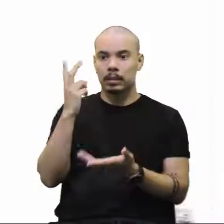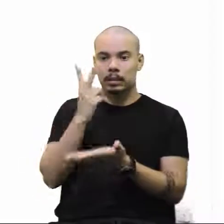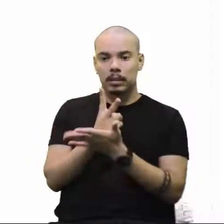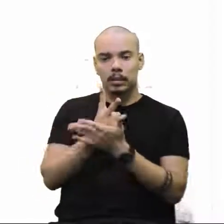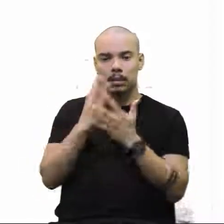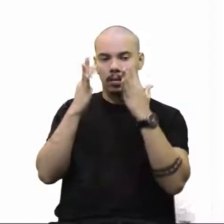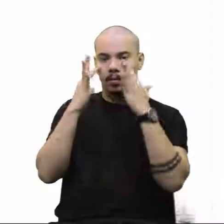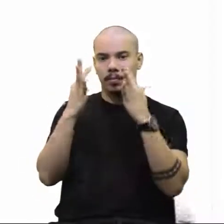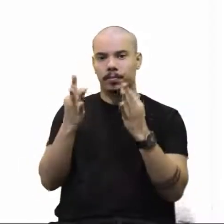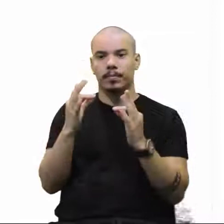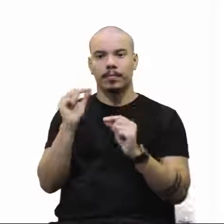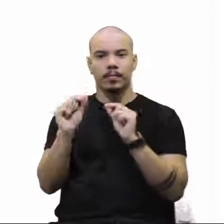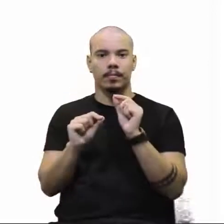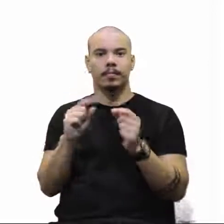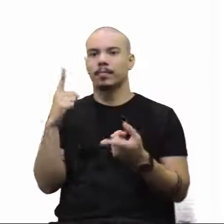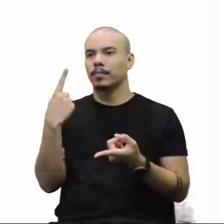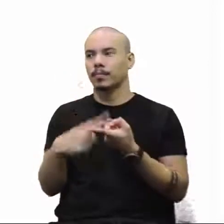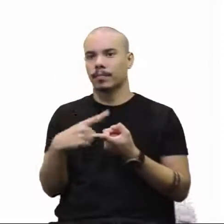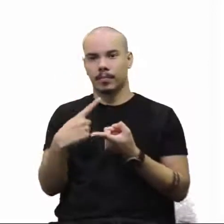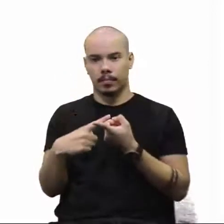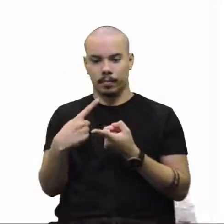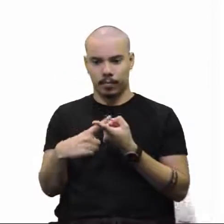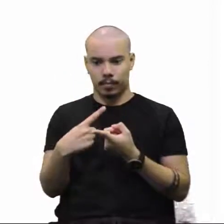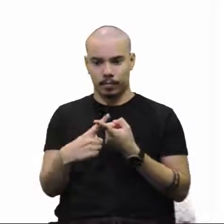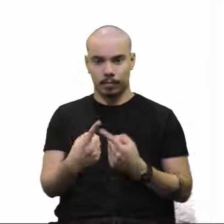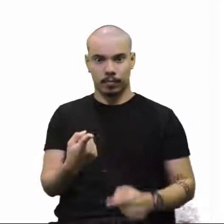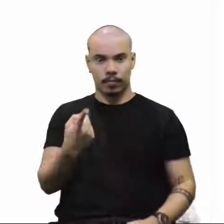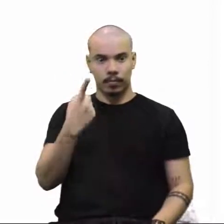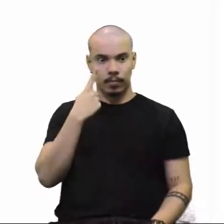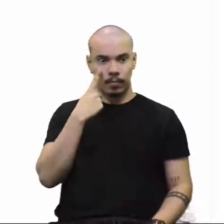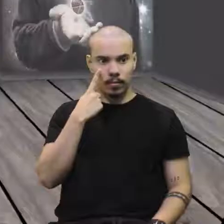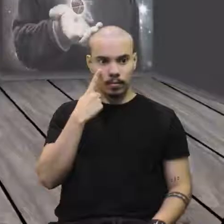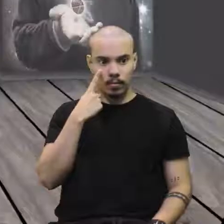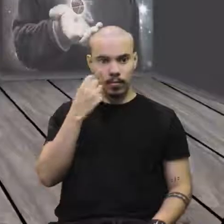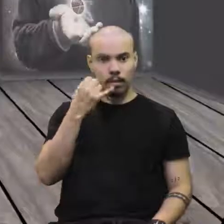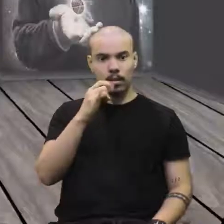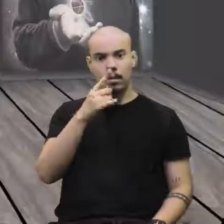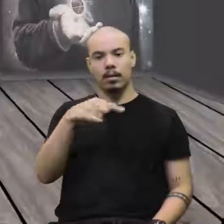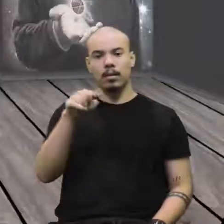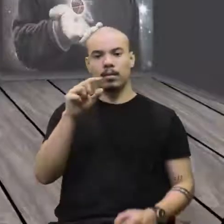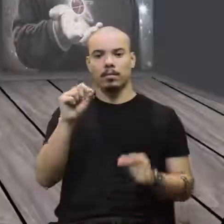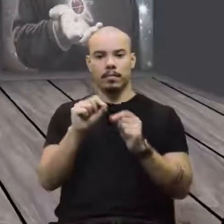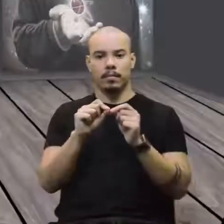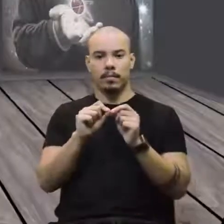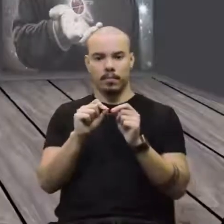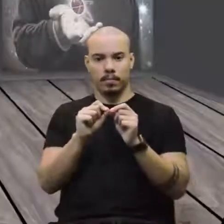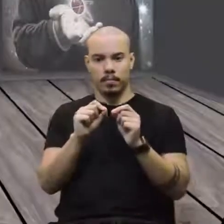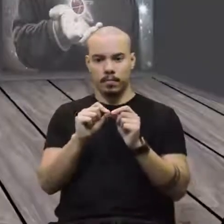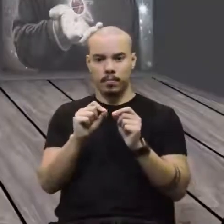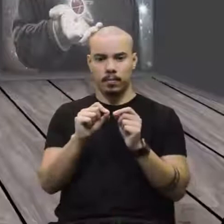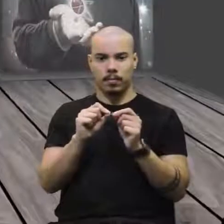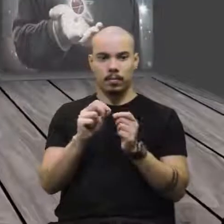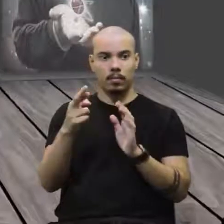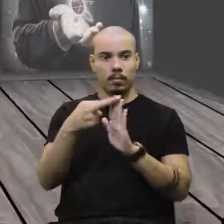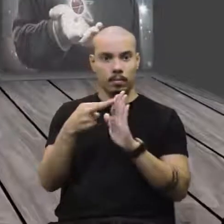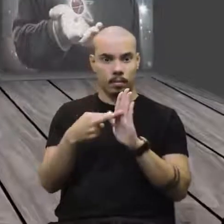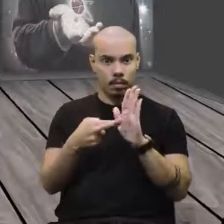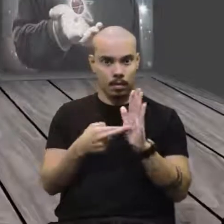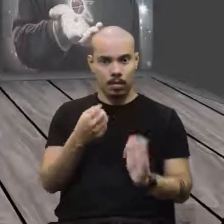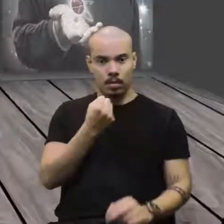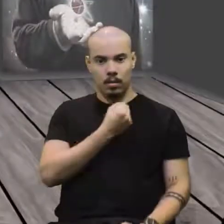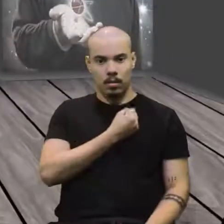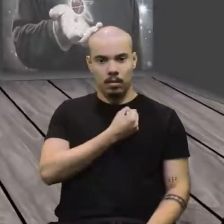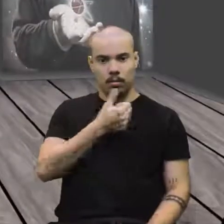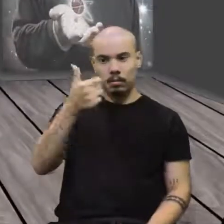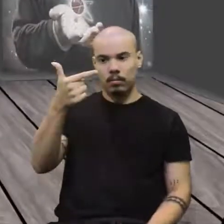nessa questão. Por quê? Pessoal, olha só, quando vocês forem fazer a regra número 2, né?